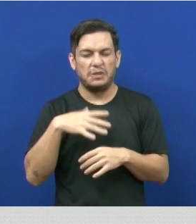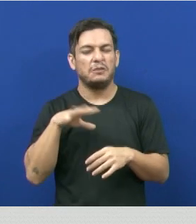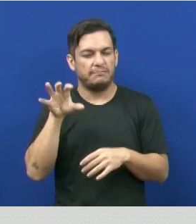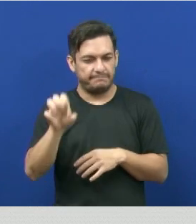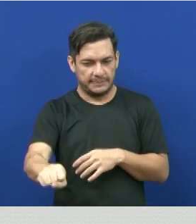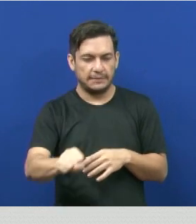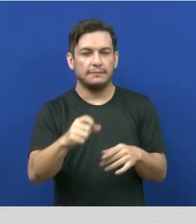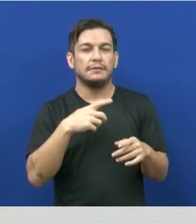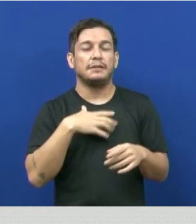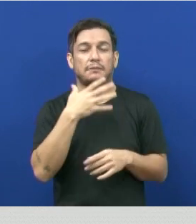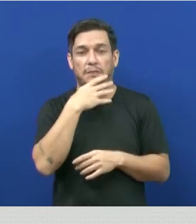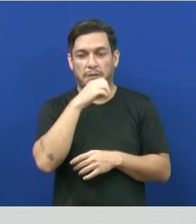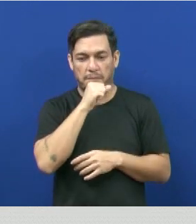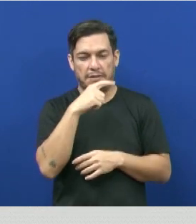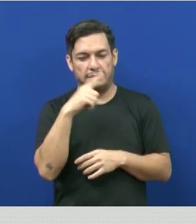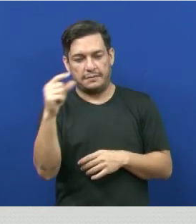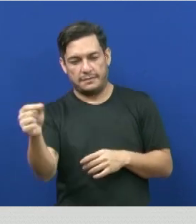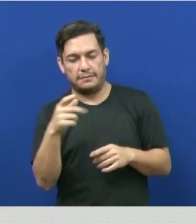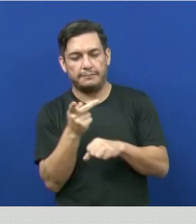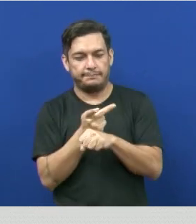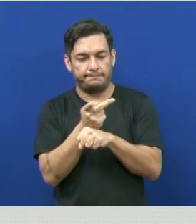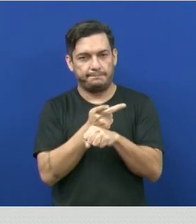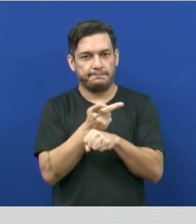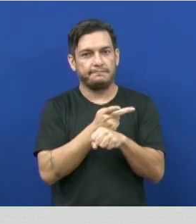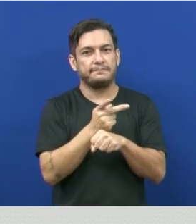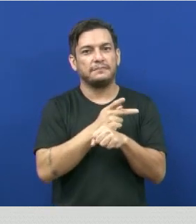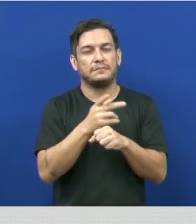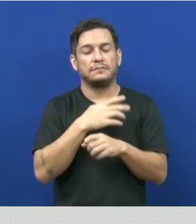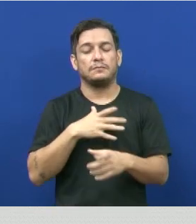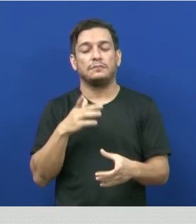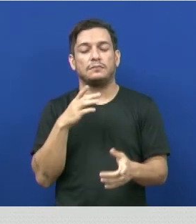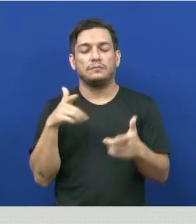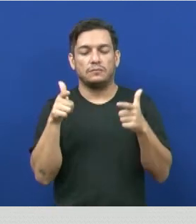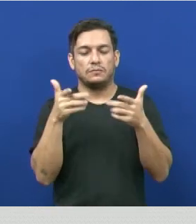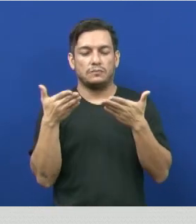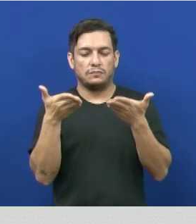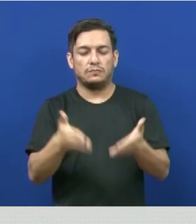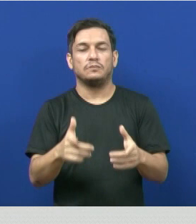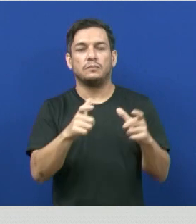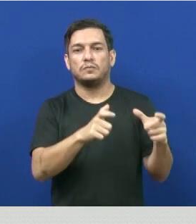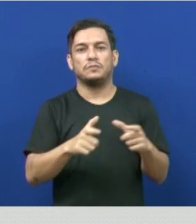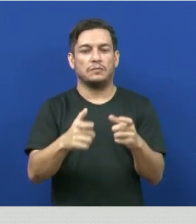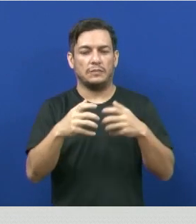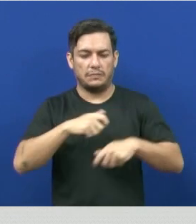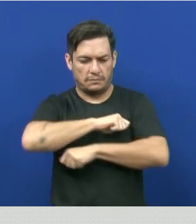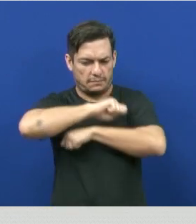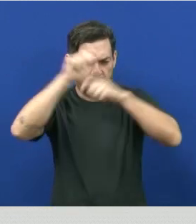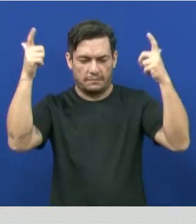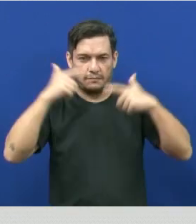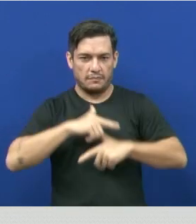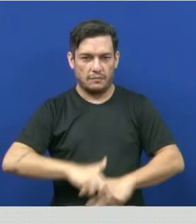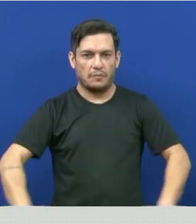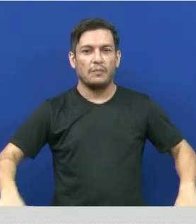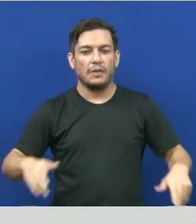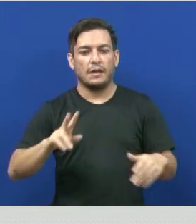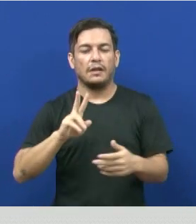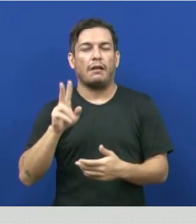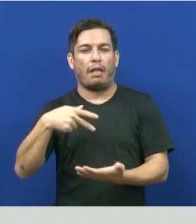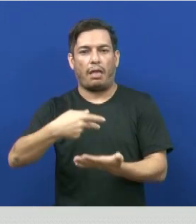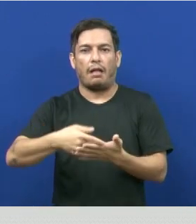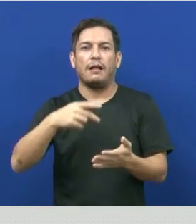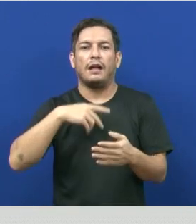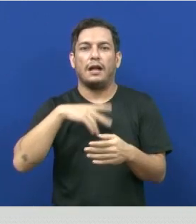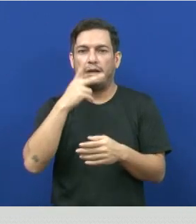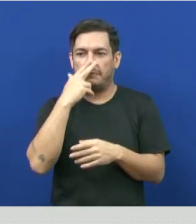te pego aí meu pai saiu atrás dele ele chegou no lugar e tirou toda a roupa e se pô joão no chão